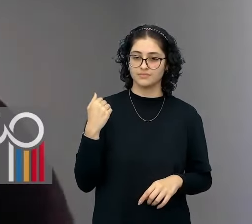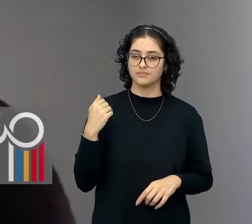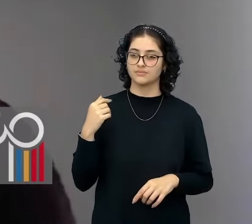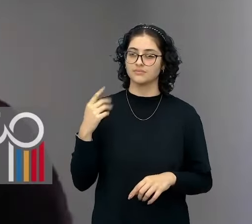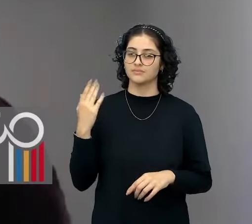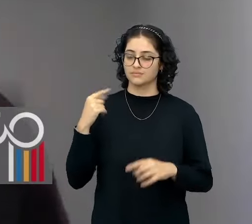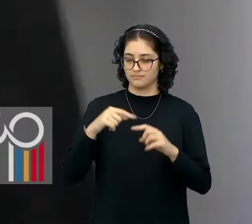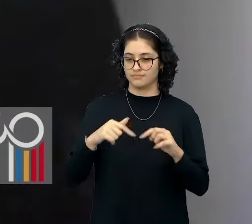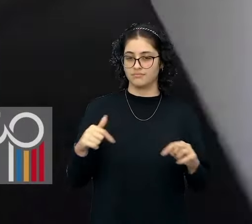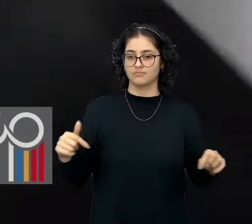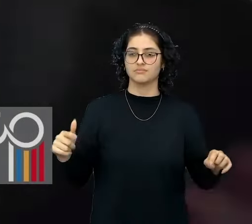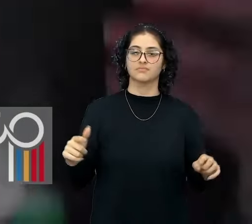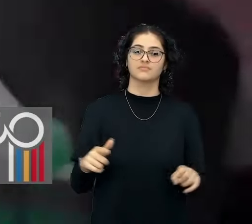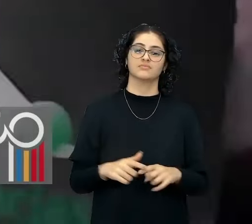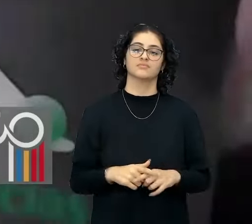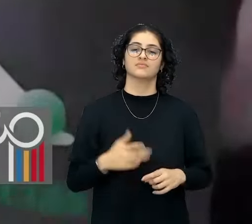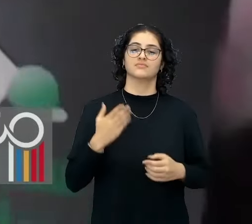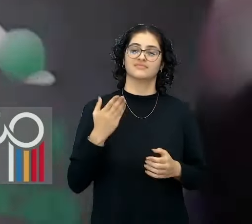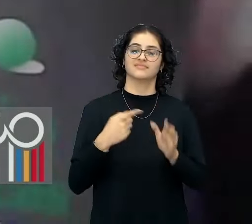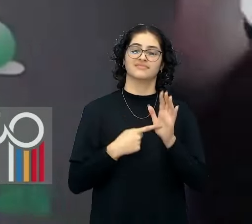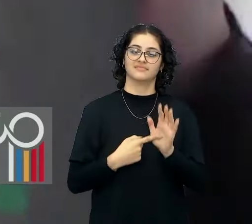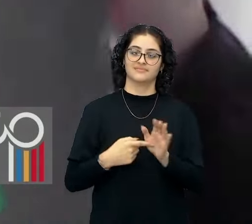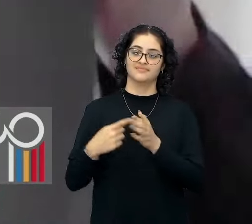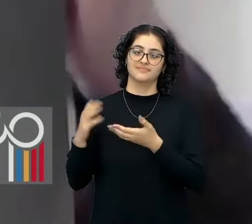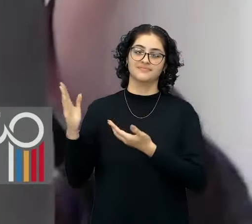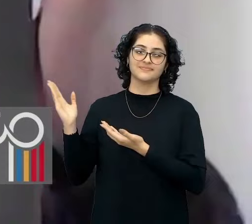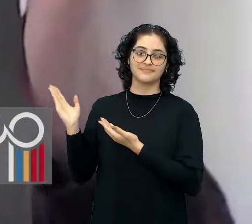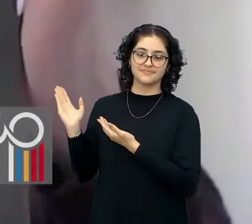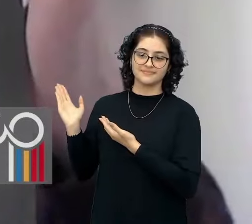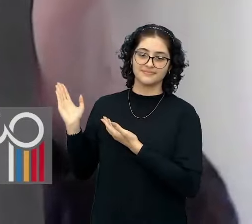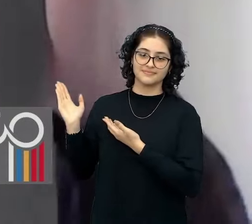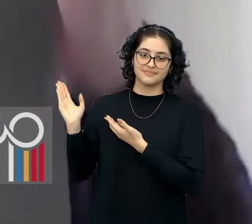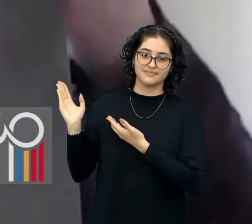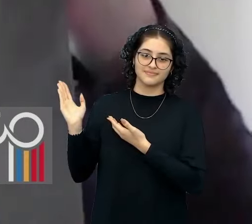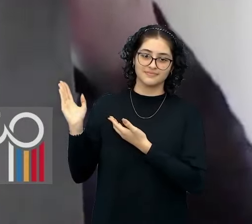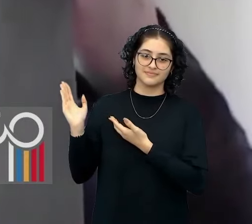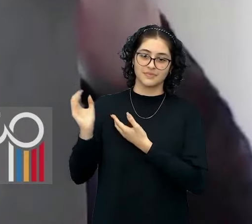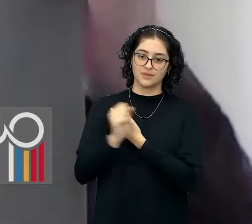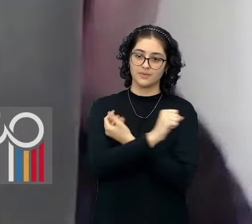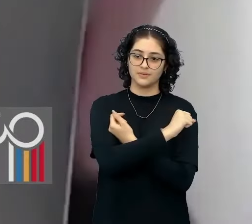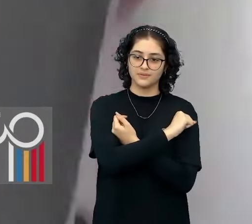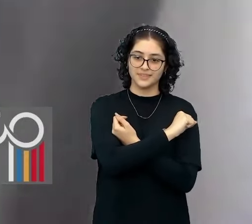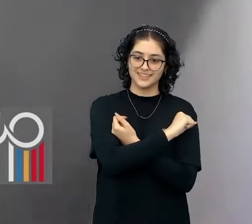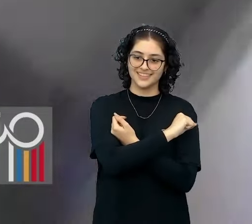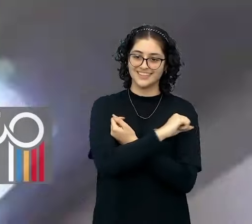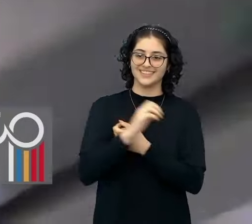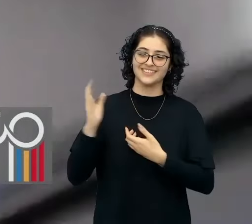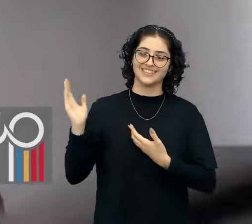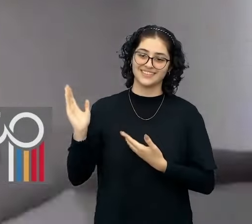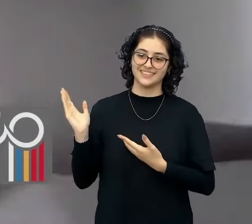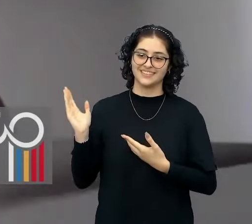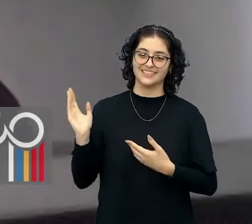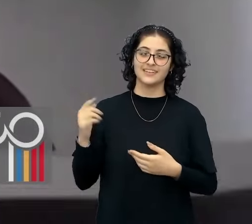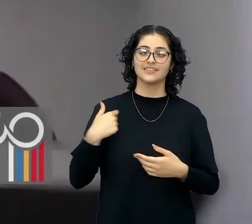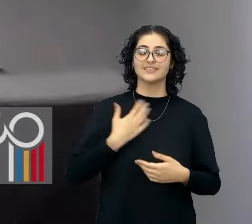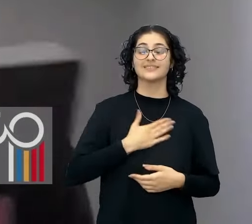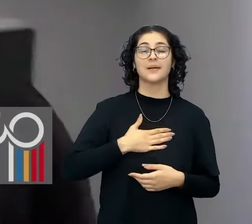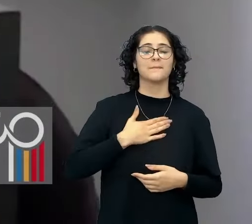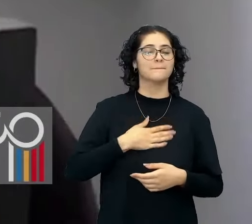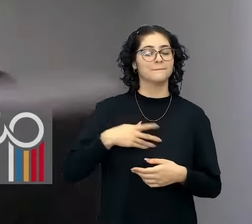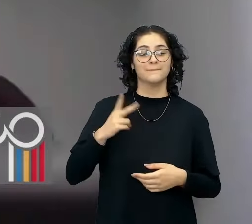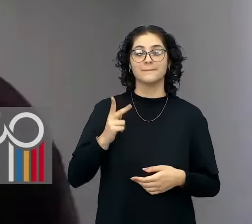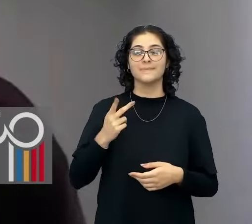e pouco, né? Nossa, eu trouxe só o exemplar aqui do 8º ano, é que eu sempre gosto, eu sempre tenho